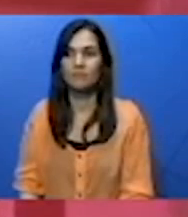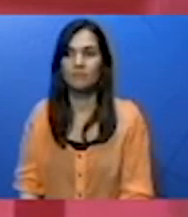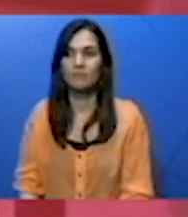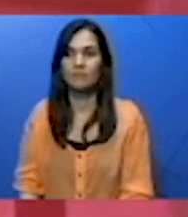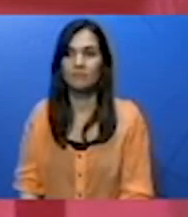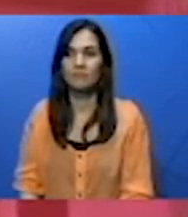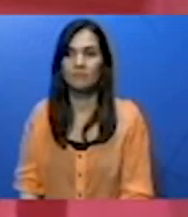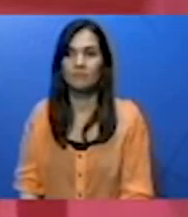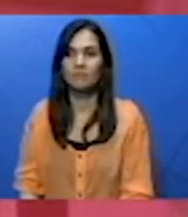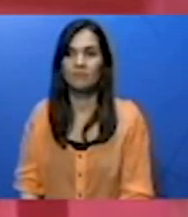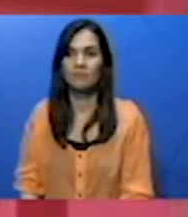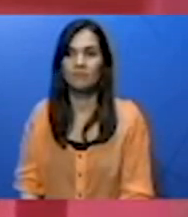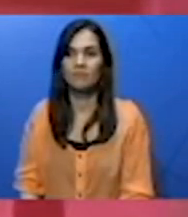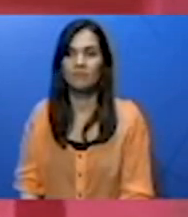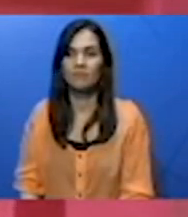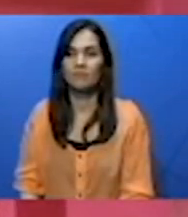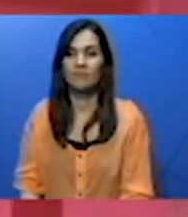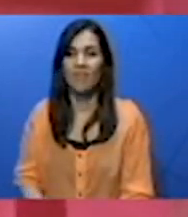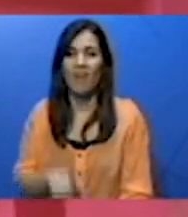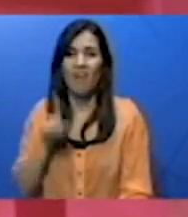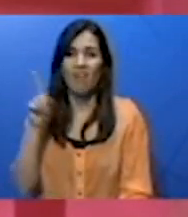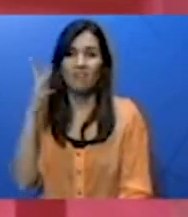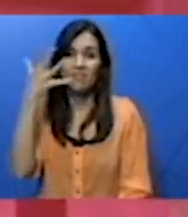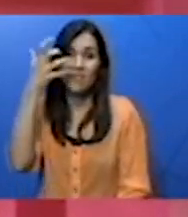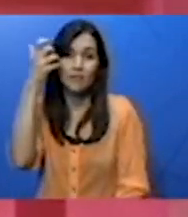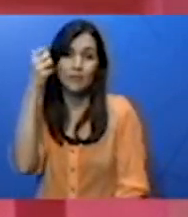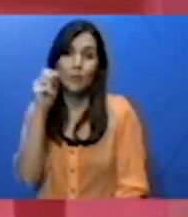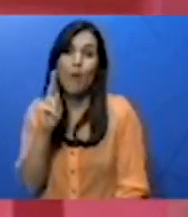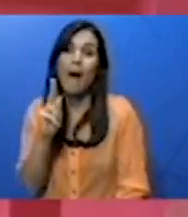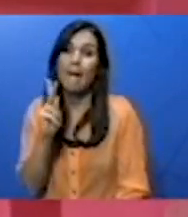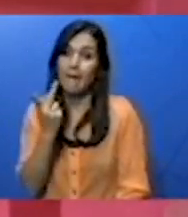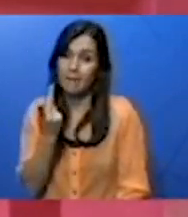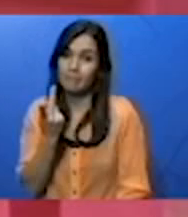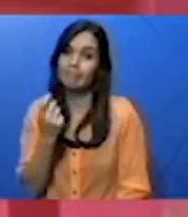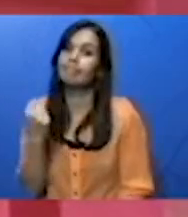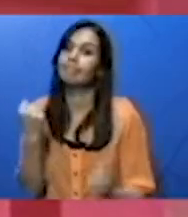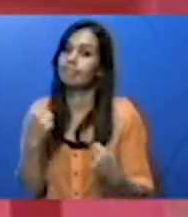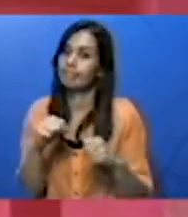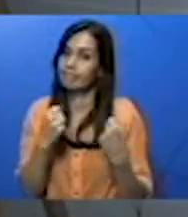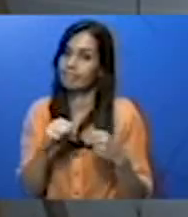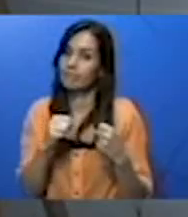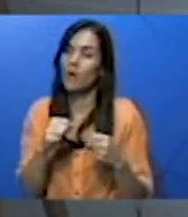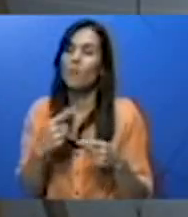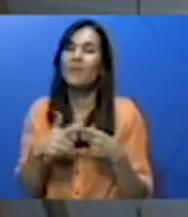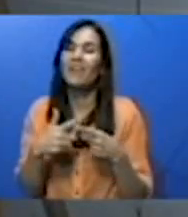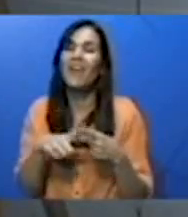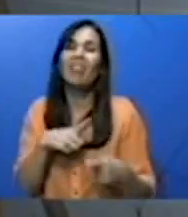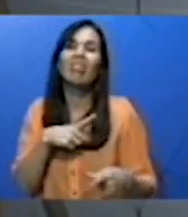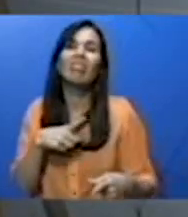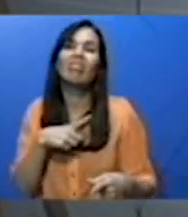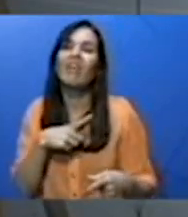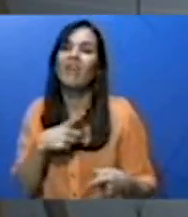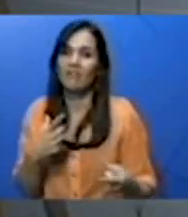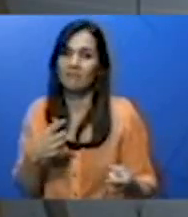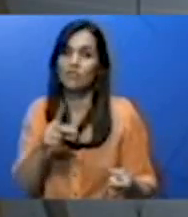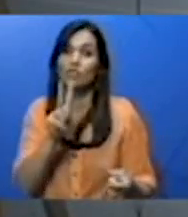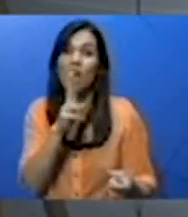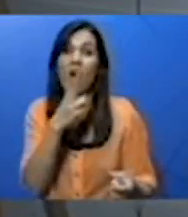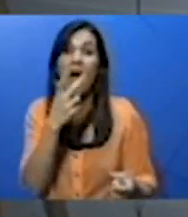Professora, tem, né? Tem, eu que esqueci é desistir, de colocar né? Ah, é como que ficou? Há